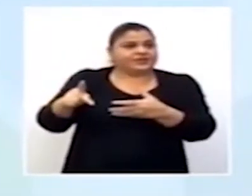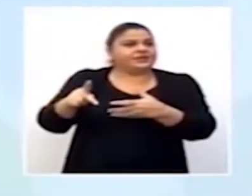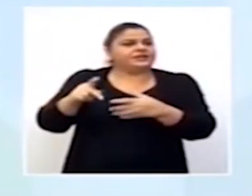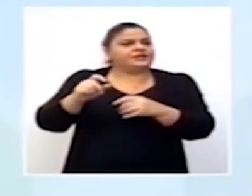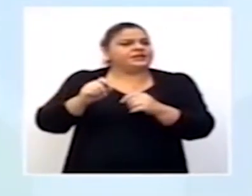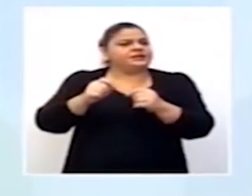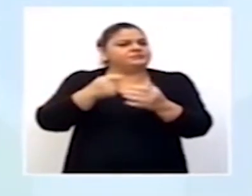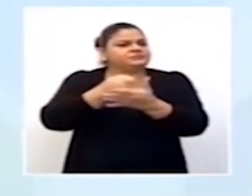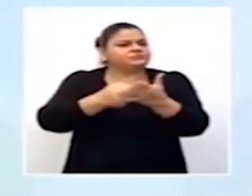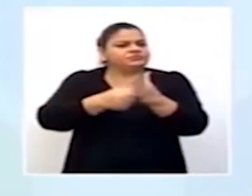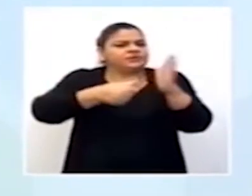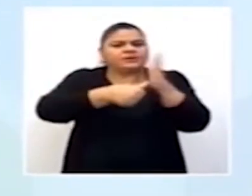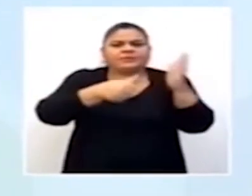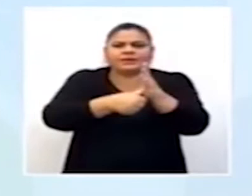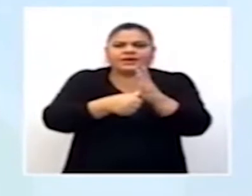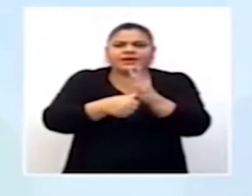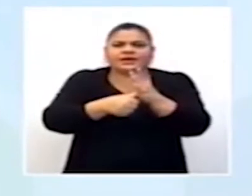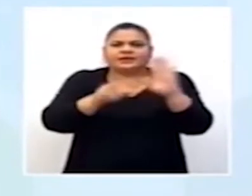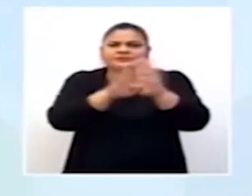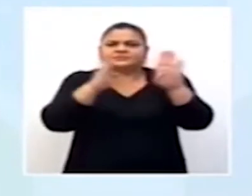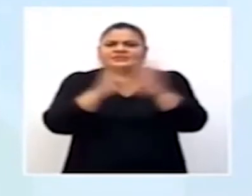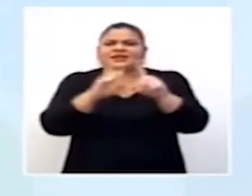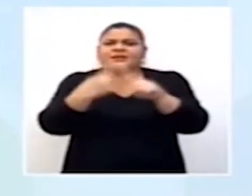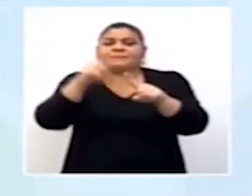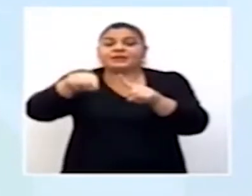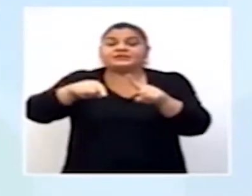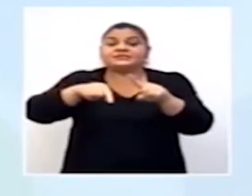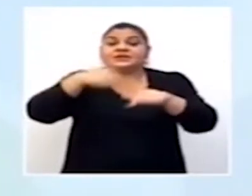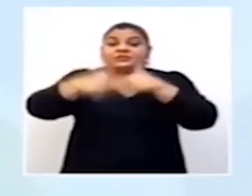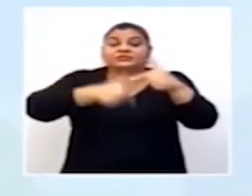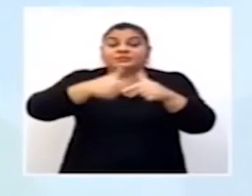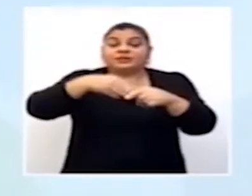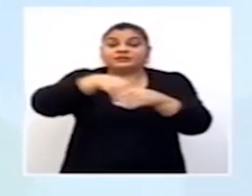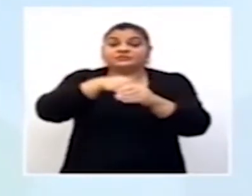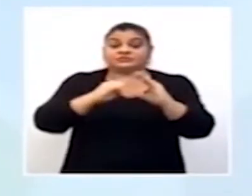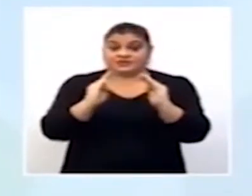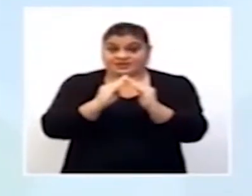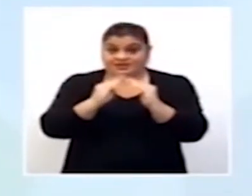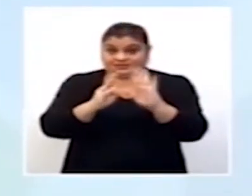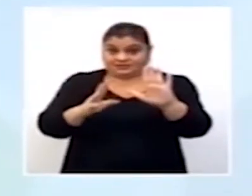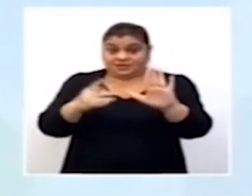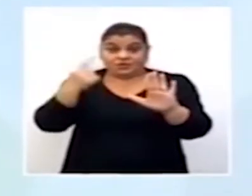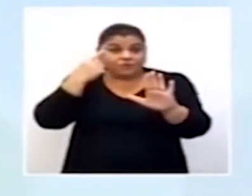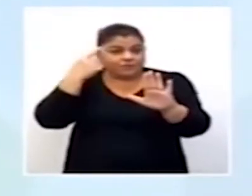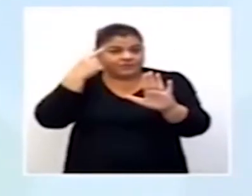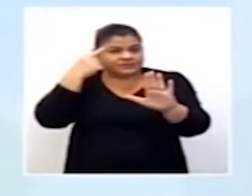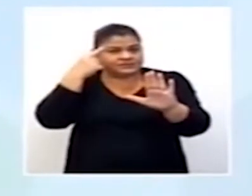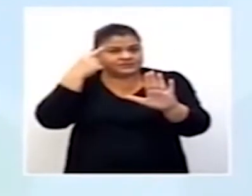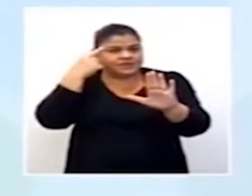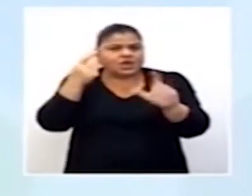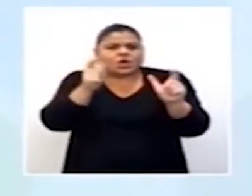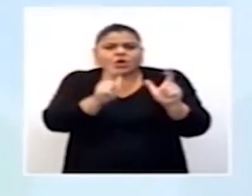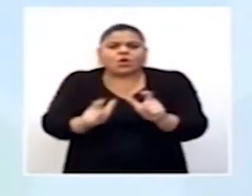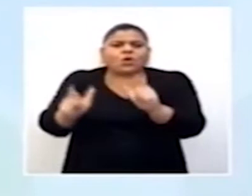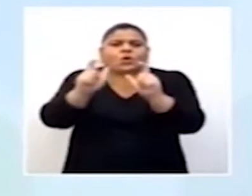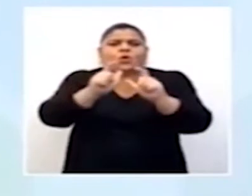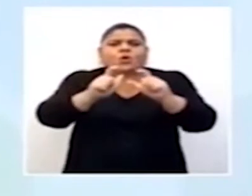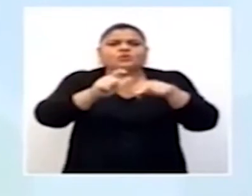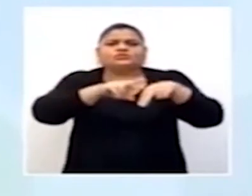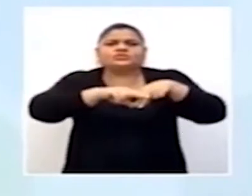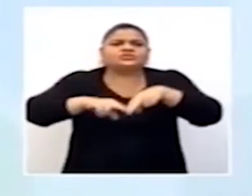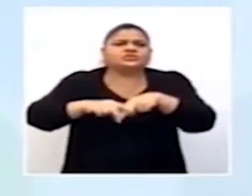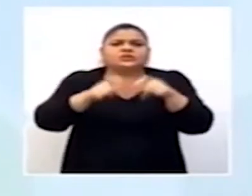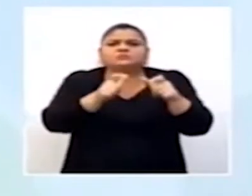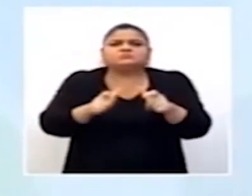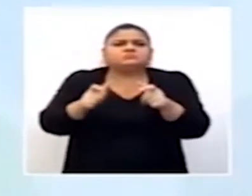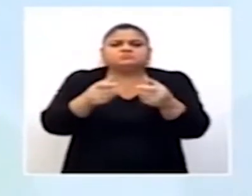do Essencial aperta a campainha para atender vai ficar com uma tarefinha de casa tá a compensar um desse gênero costuma